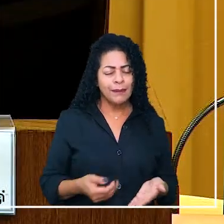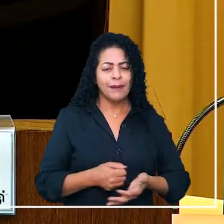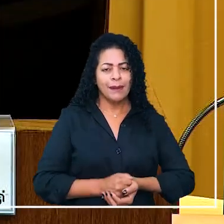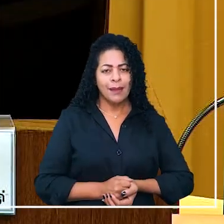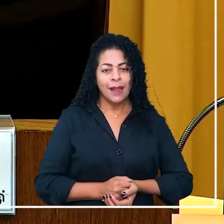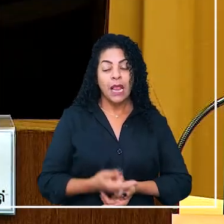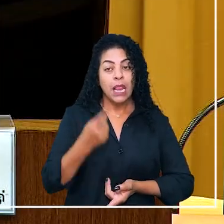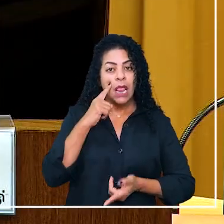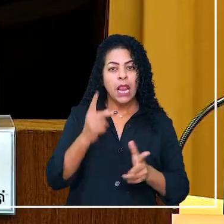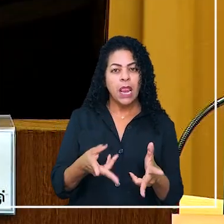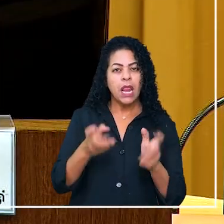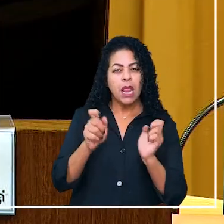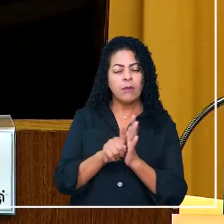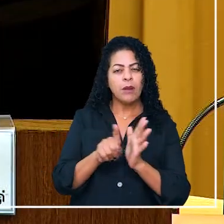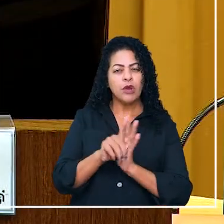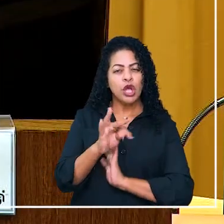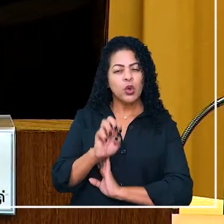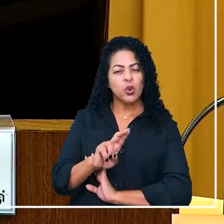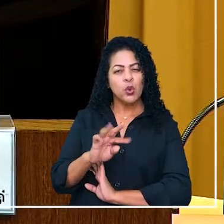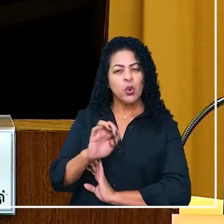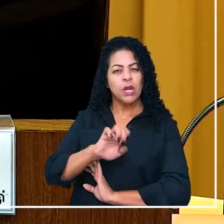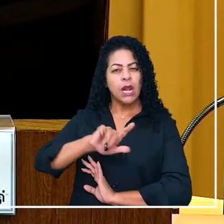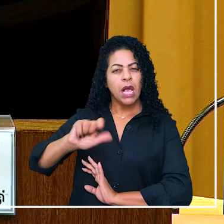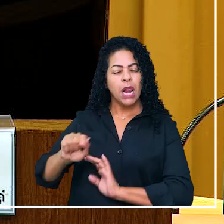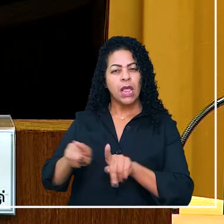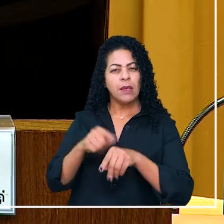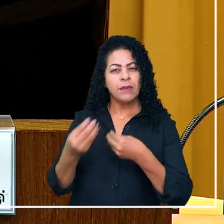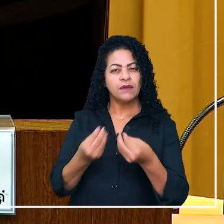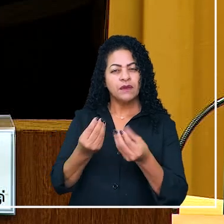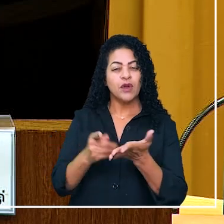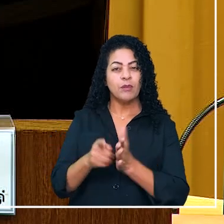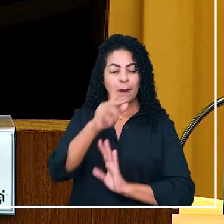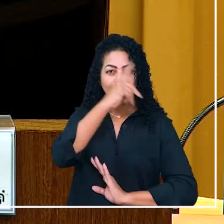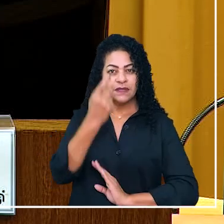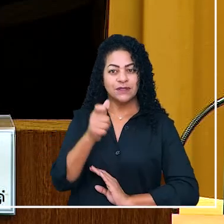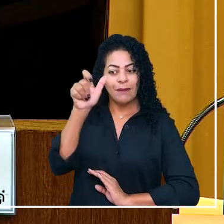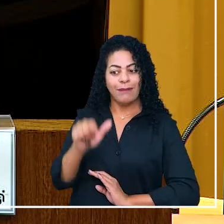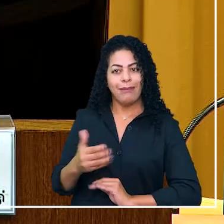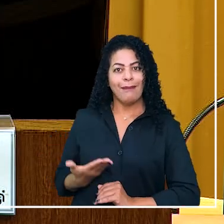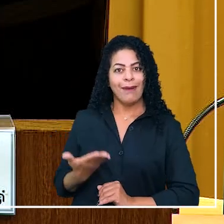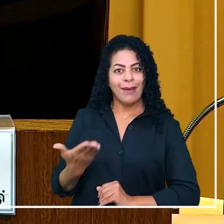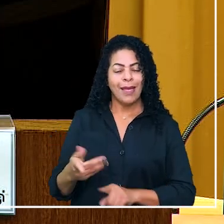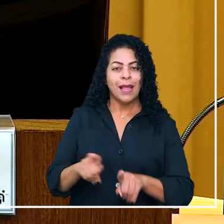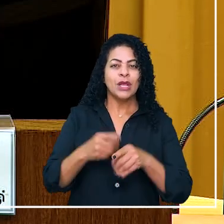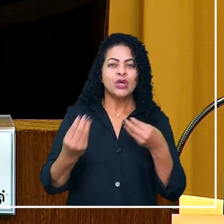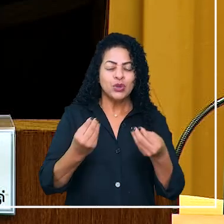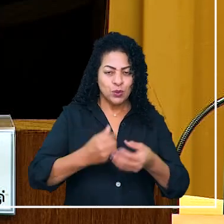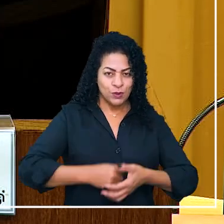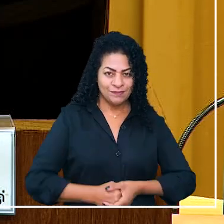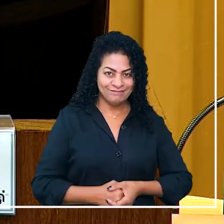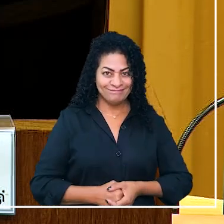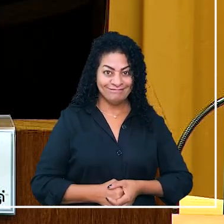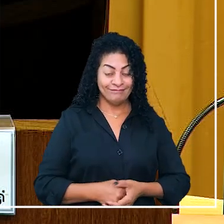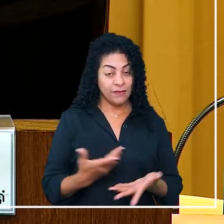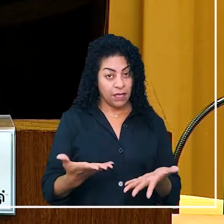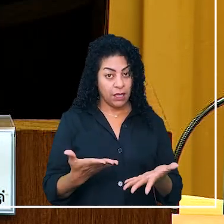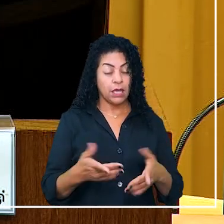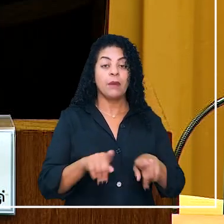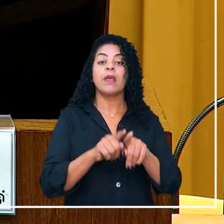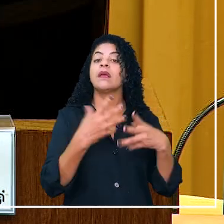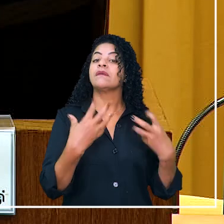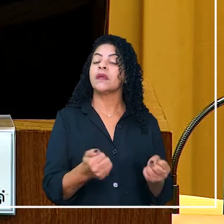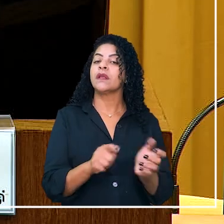valor arbitrado em sede de tutela de urgência foi insuficiente para que a reclamada observasse a obrigação de não fazer. E nesse